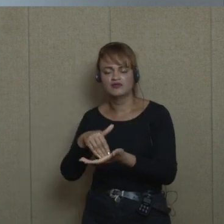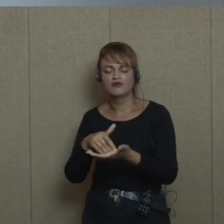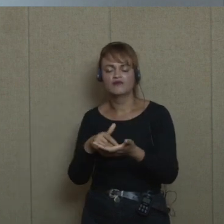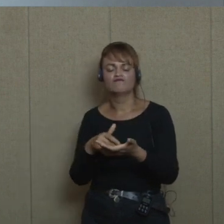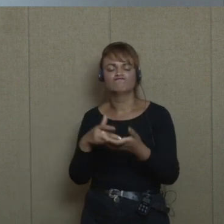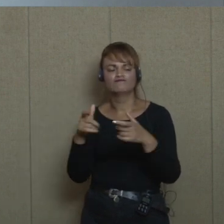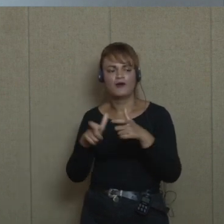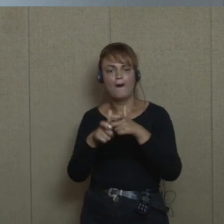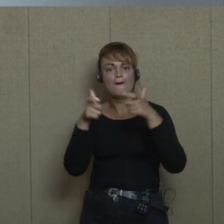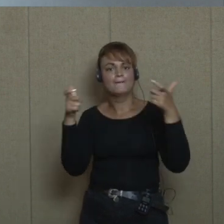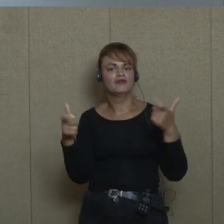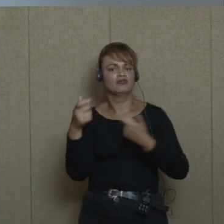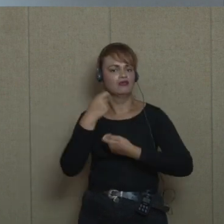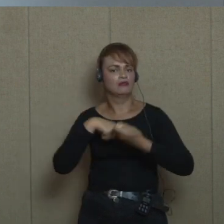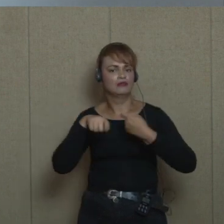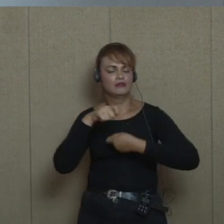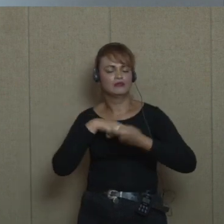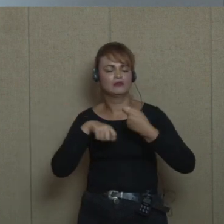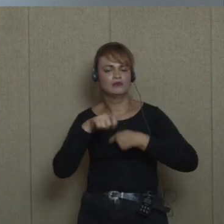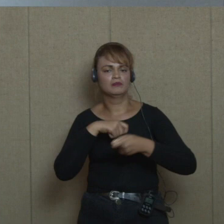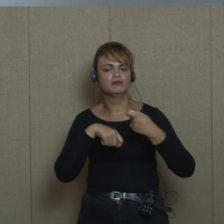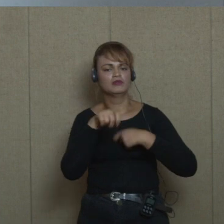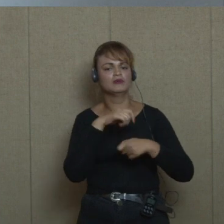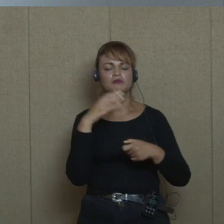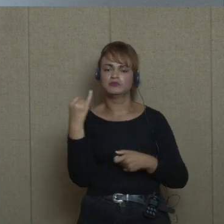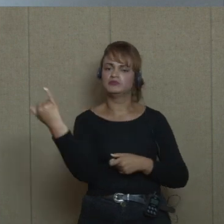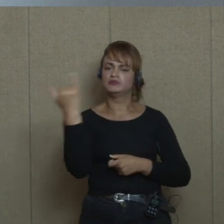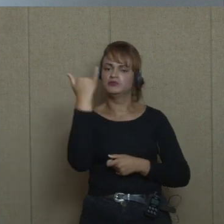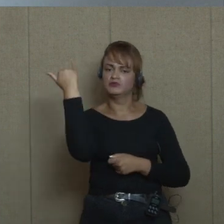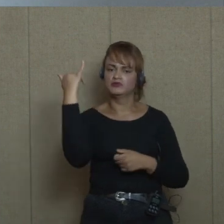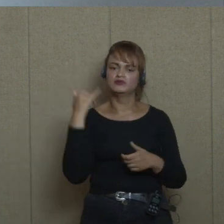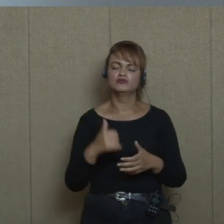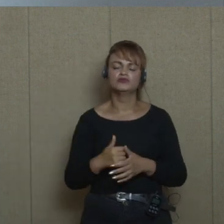mercado. Um mercado muito importante.